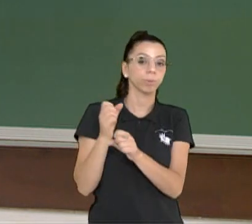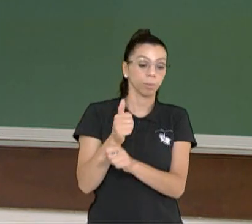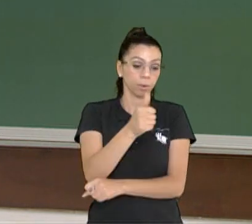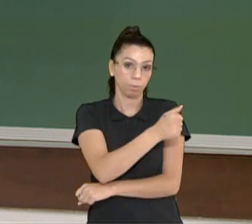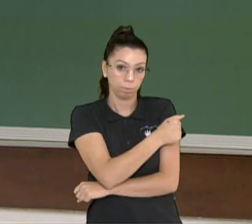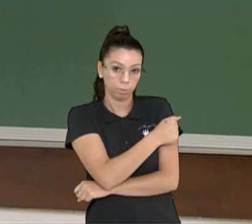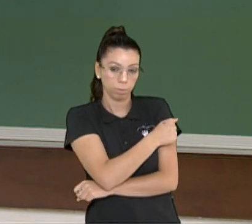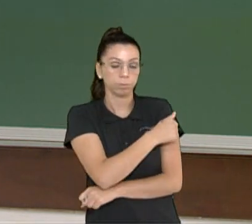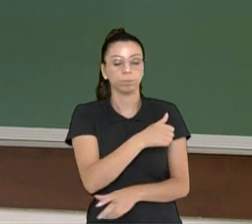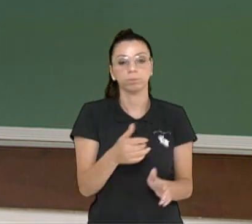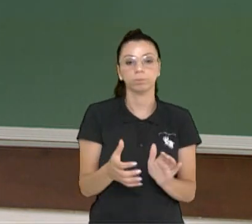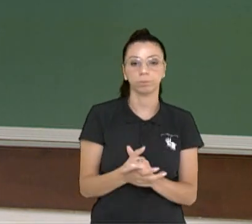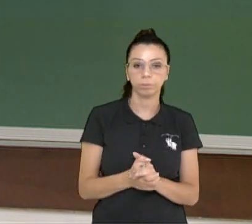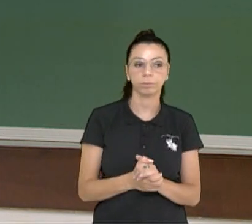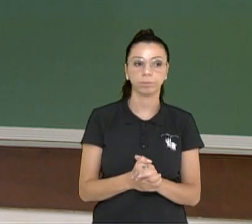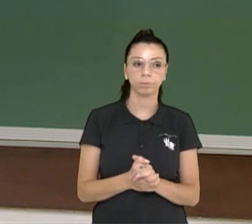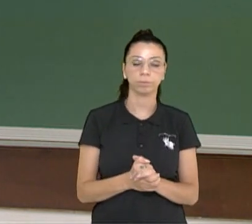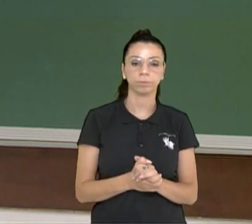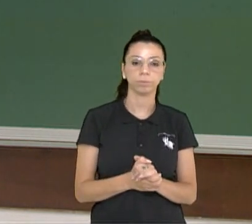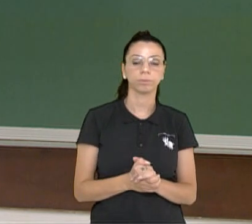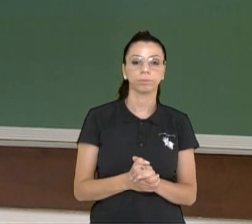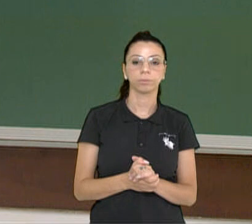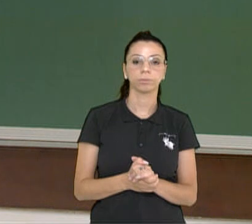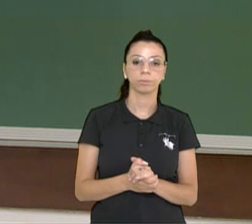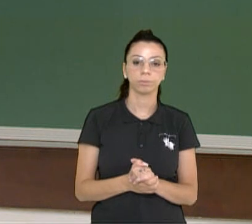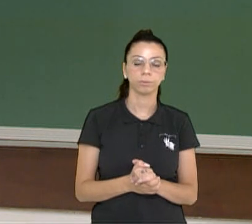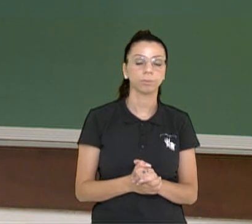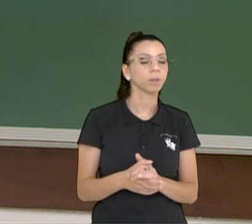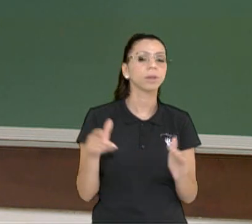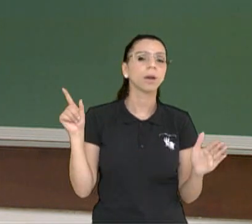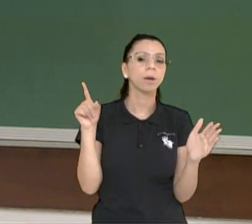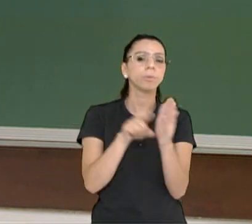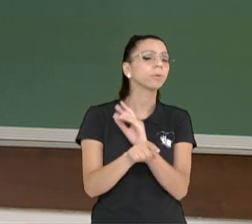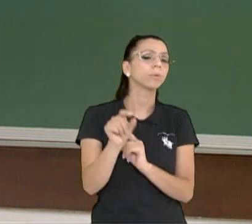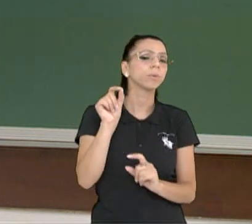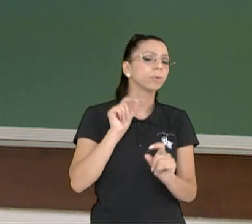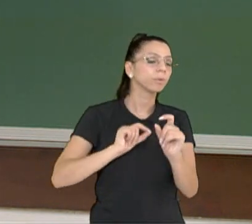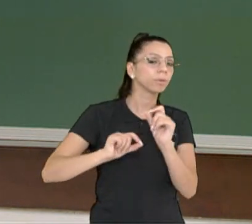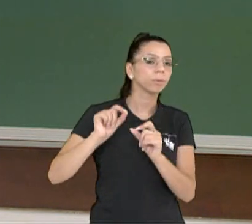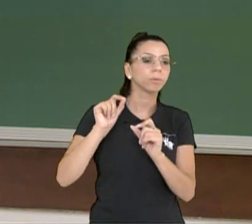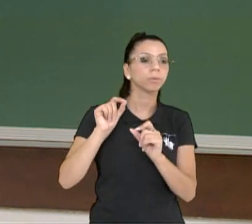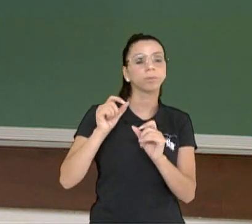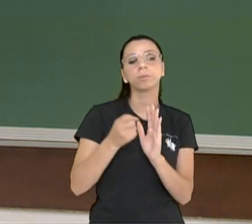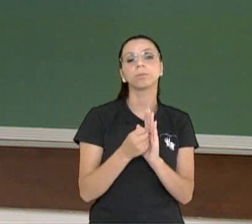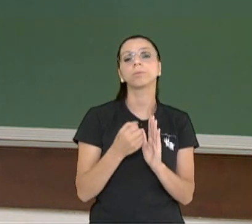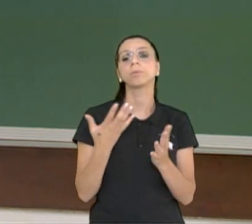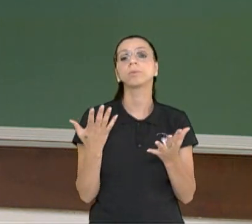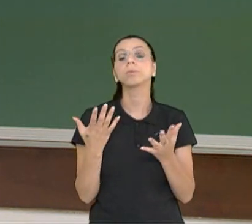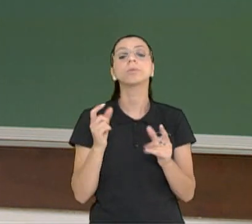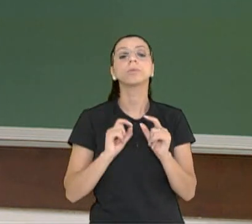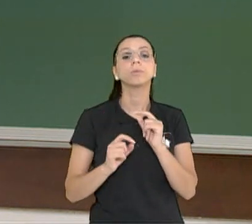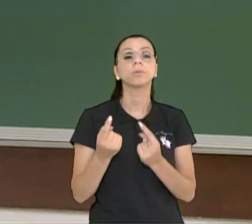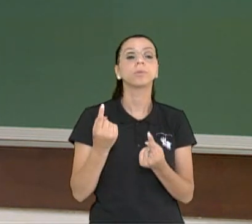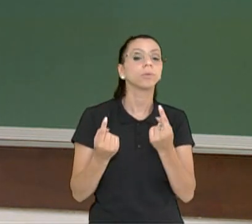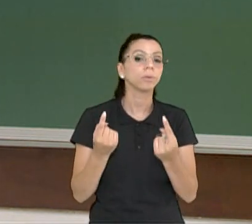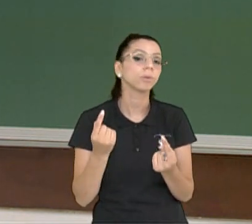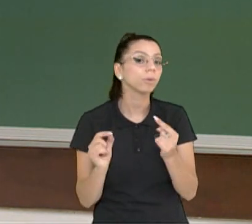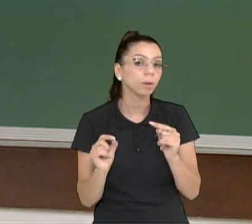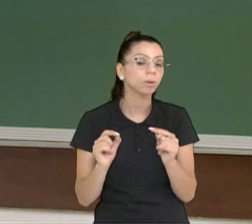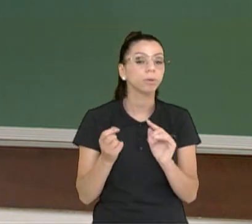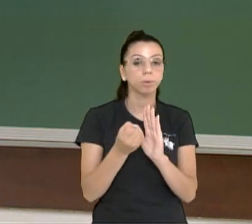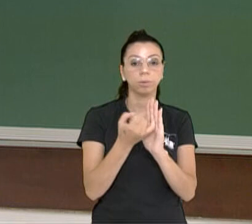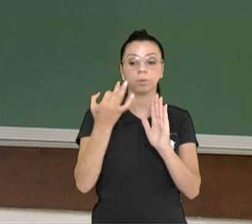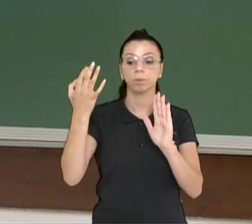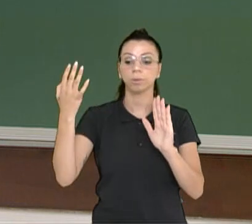alunos nessas faixas, né? E a pergunta é, quais são, respectivamente, os